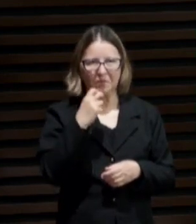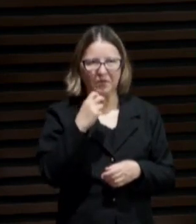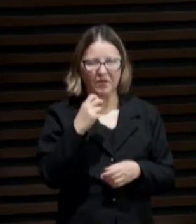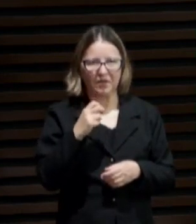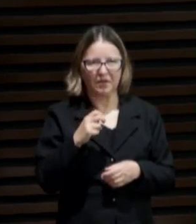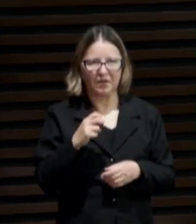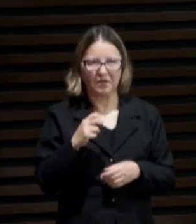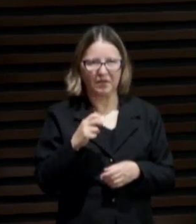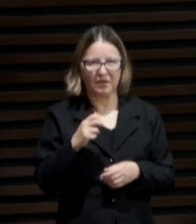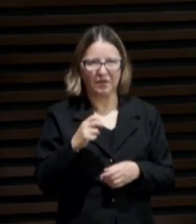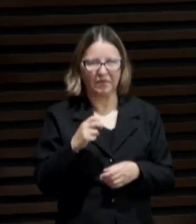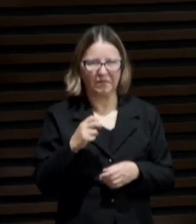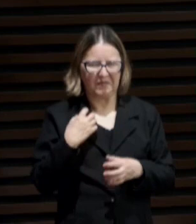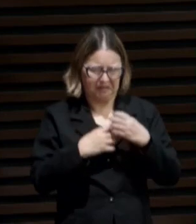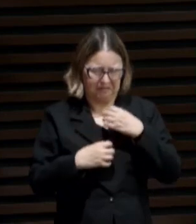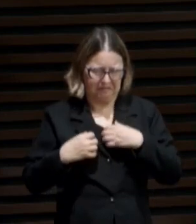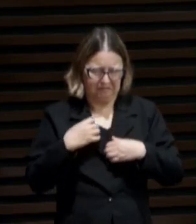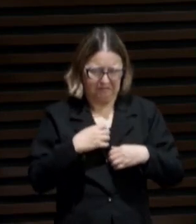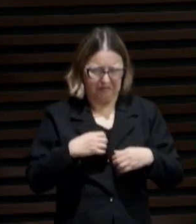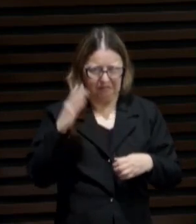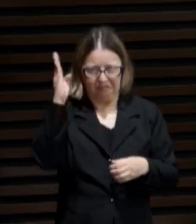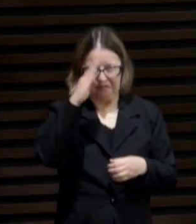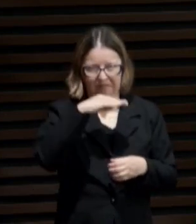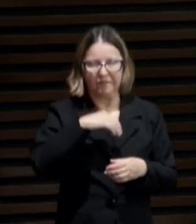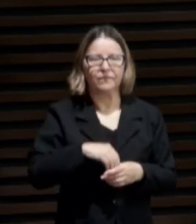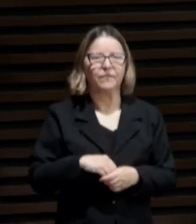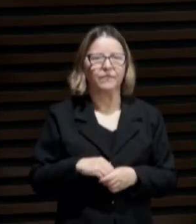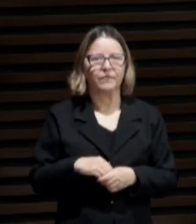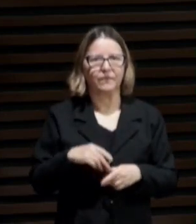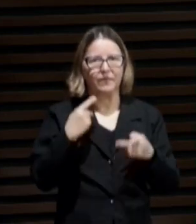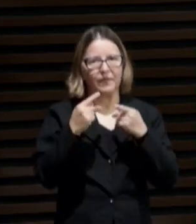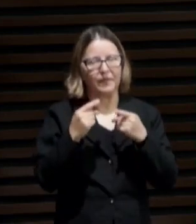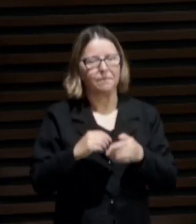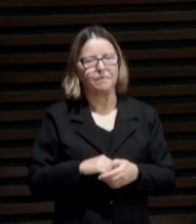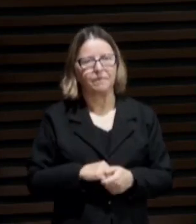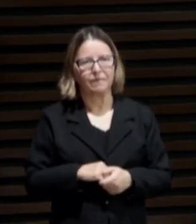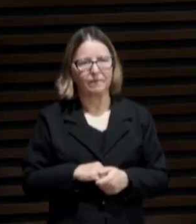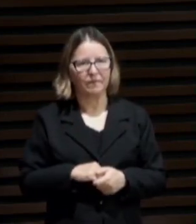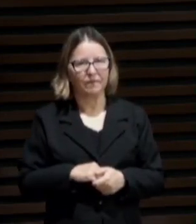maldição e amargura. Você vê que parece que é todo o sistema respiratório aqui.